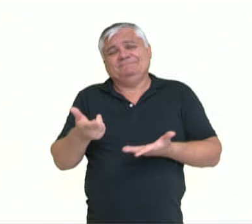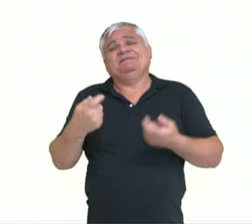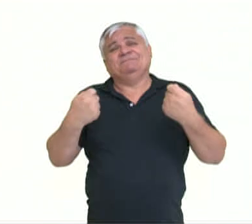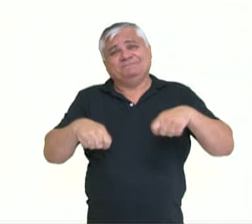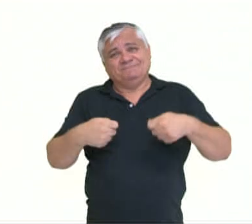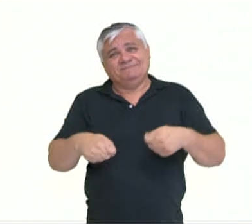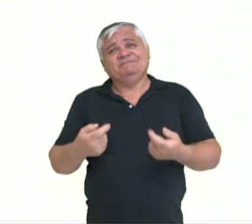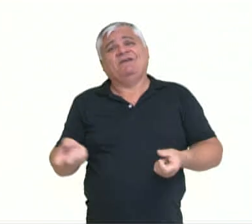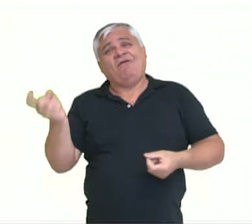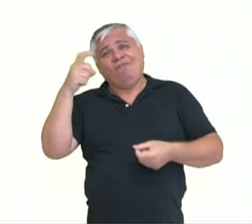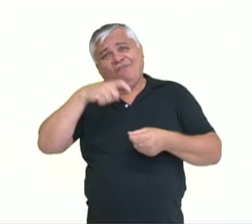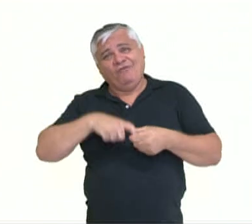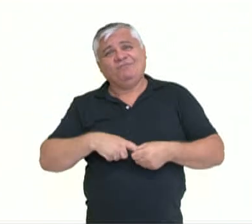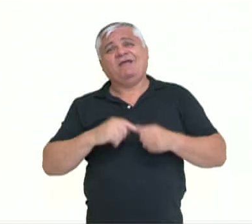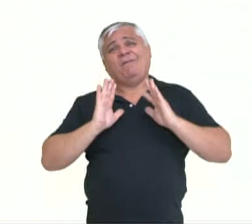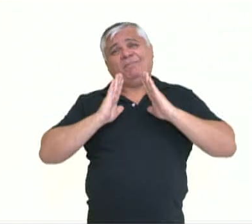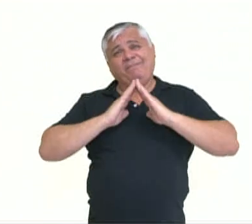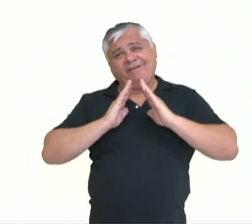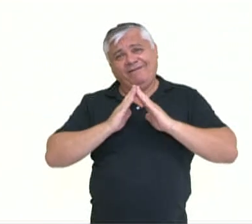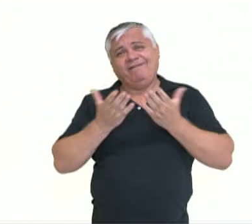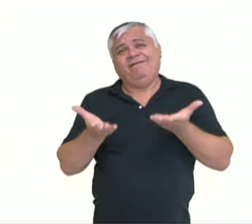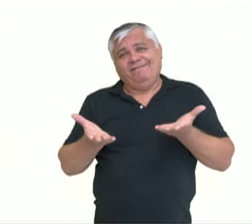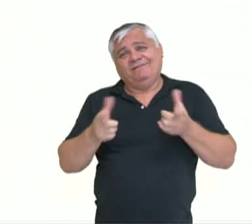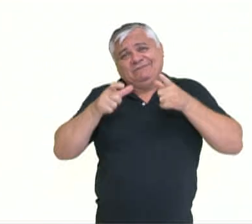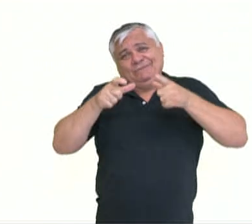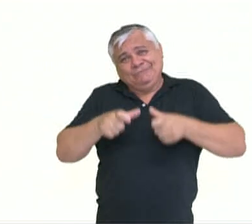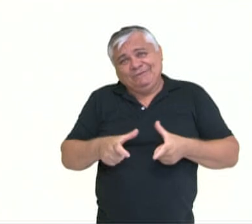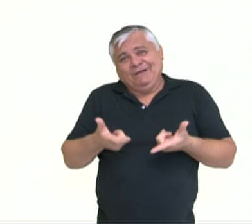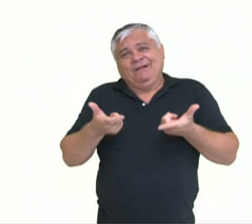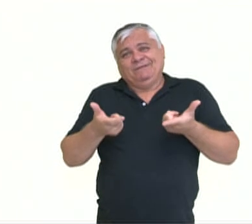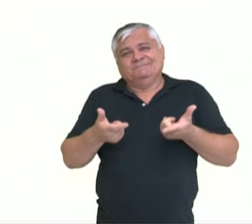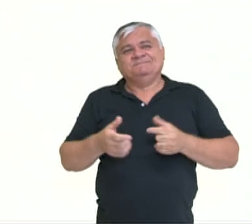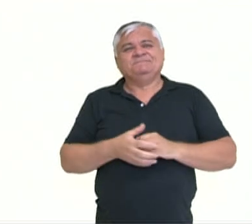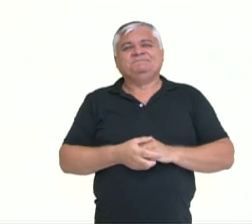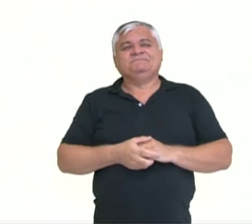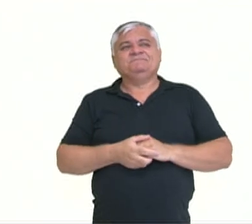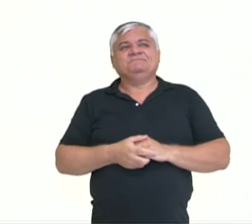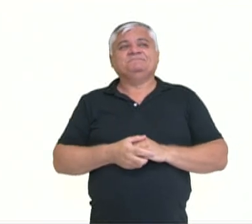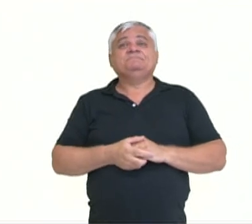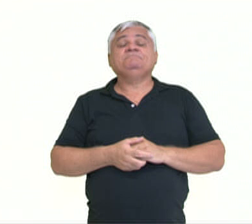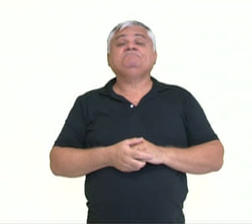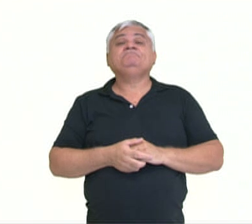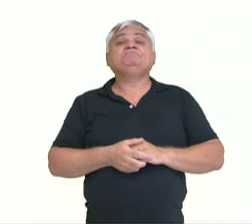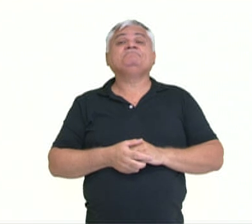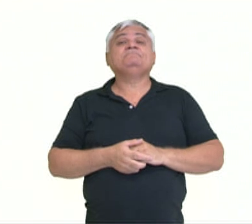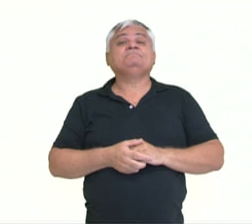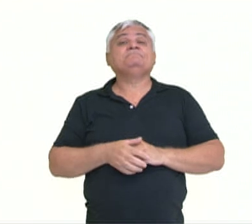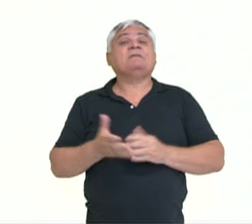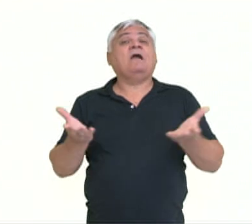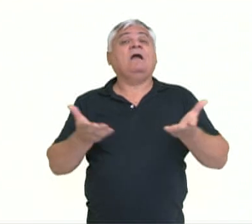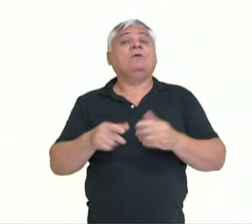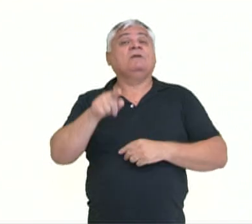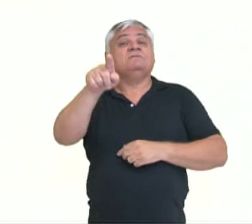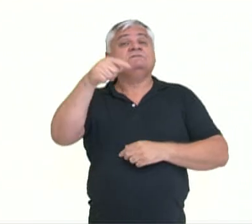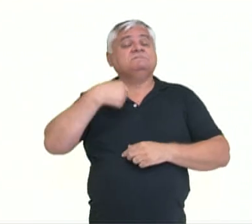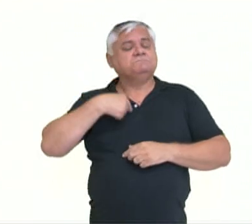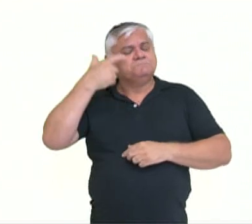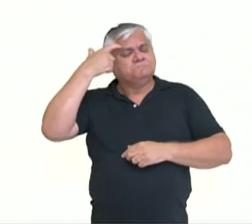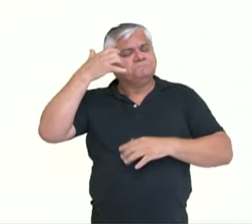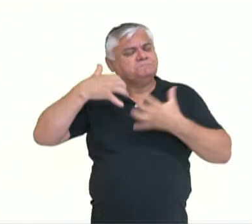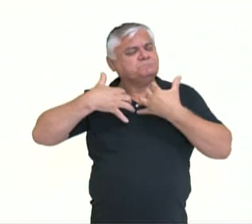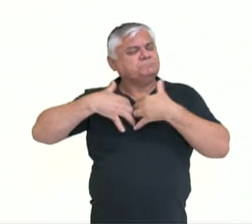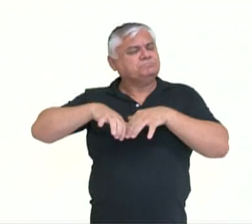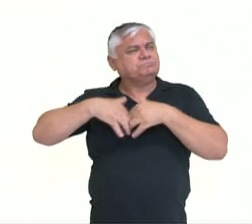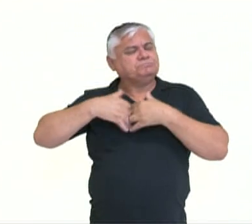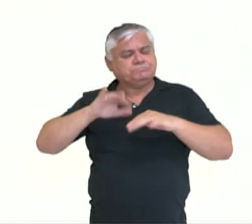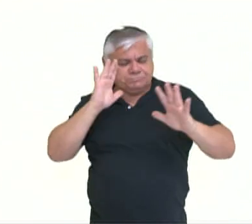a nuestra casa, a nuestro hogar. Bien? Para reflexionar agora, chicos, para vocês